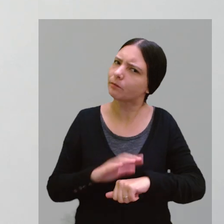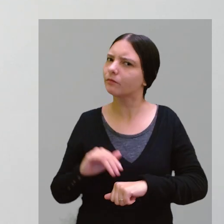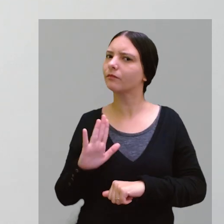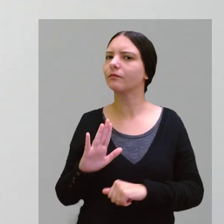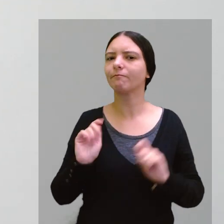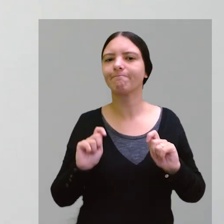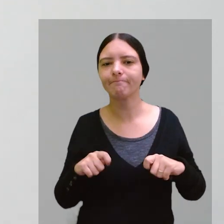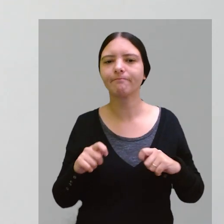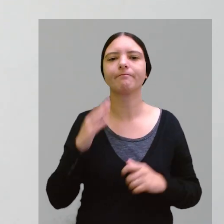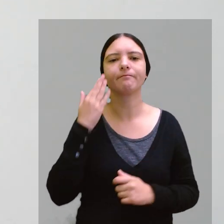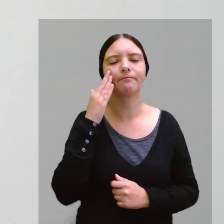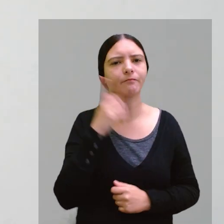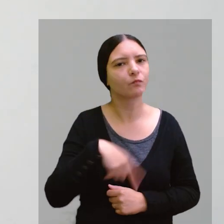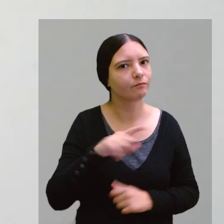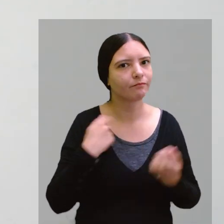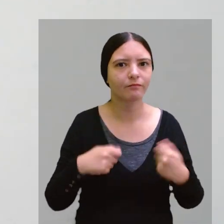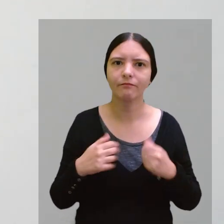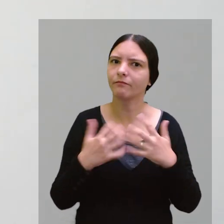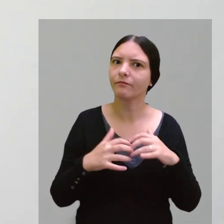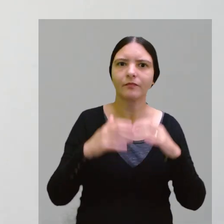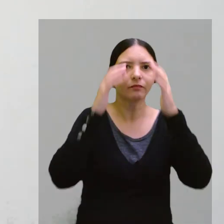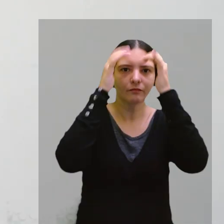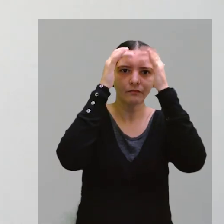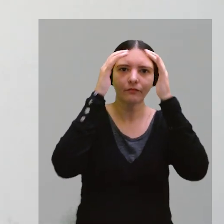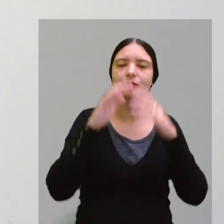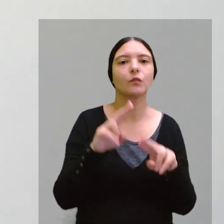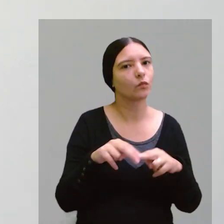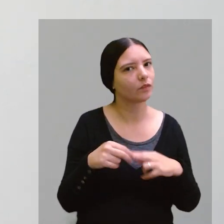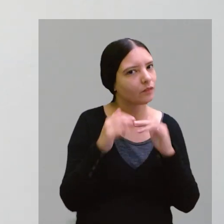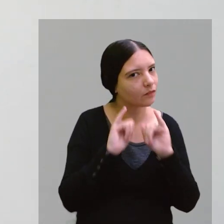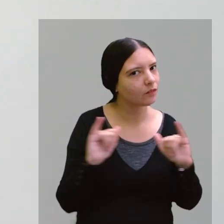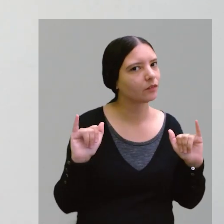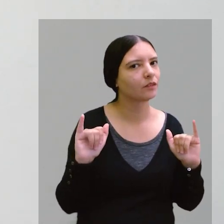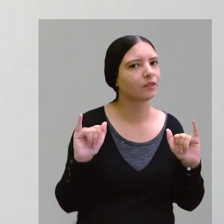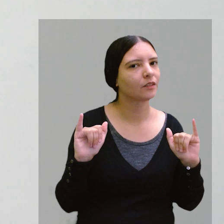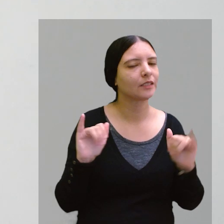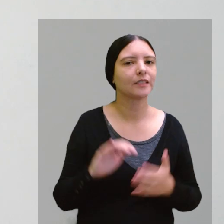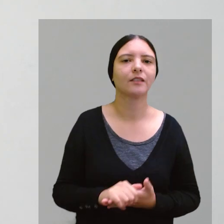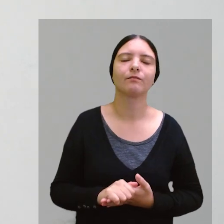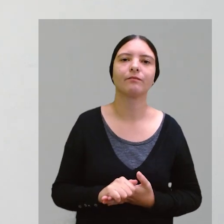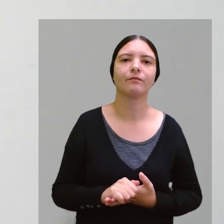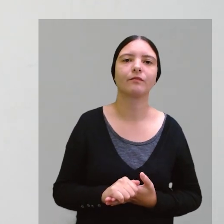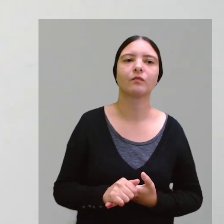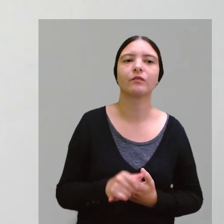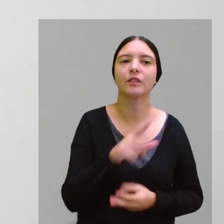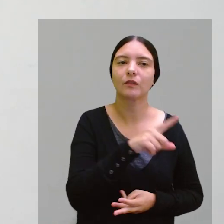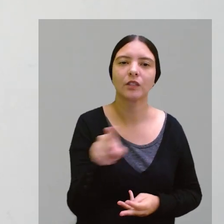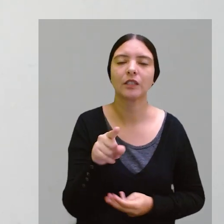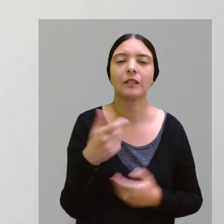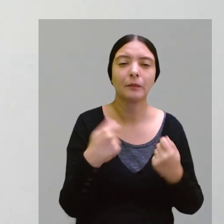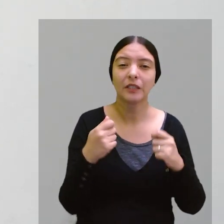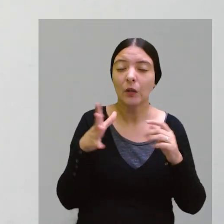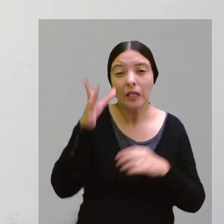possível. Entende? Vocês têm que ativar a cabeça. Por isso que eu estou falando. A única mensagem que vocês guardem